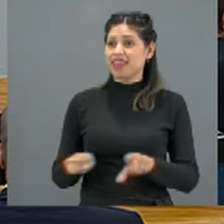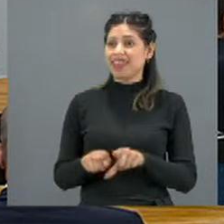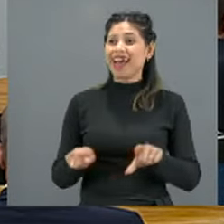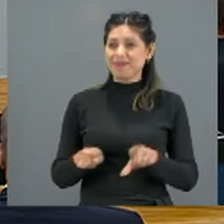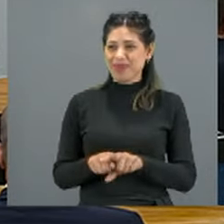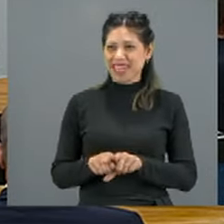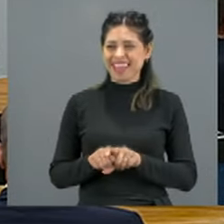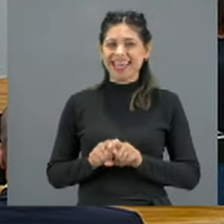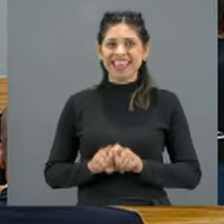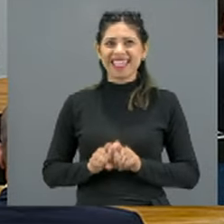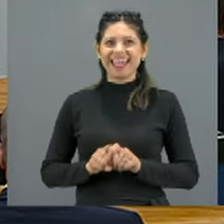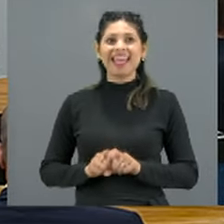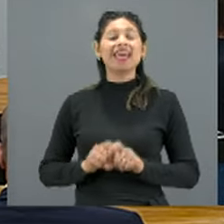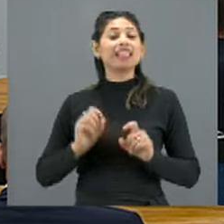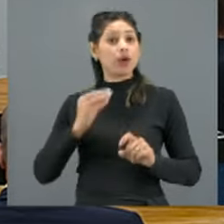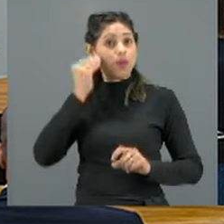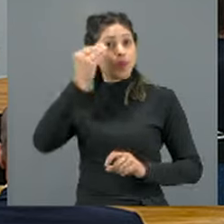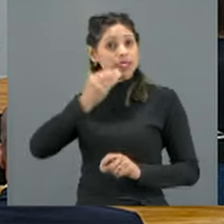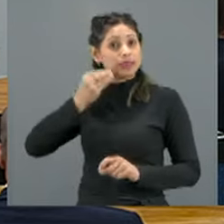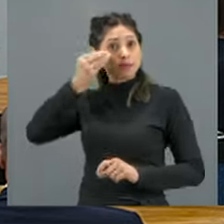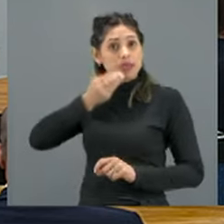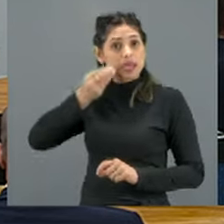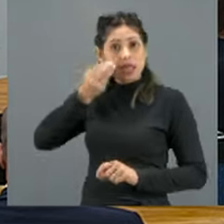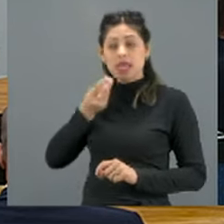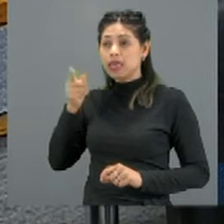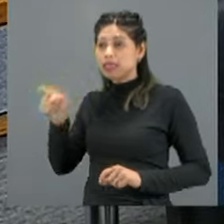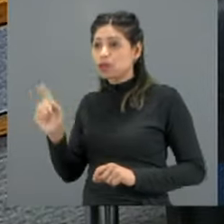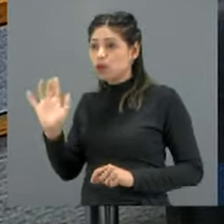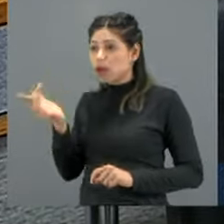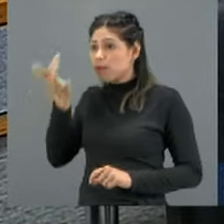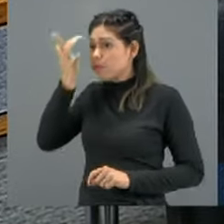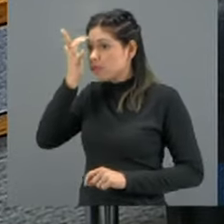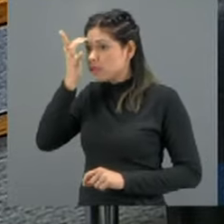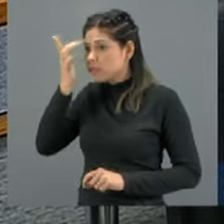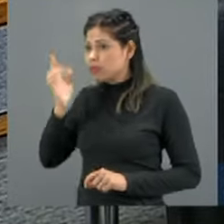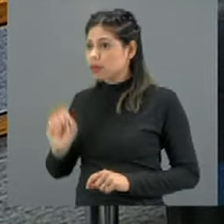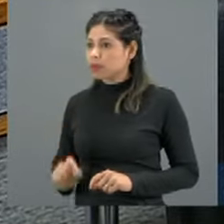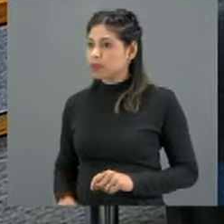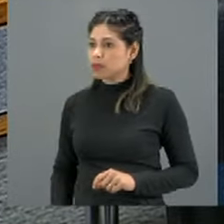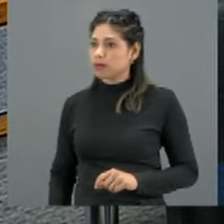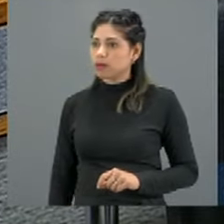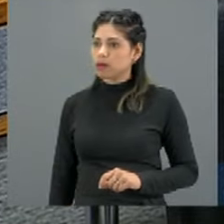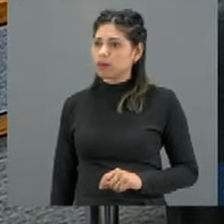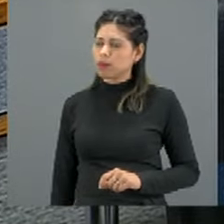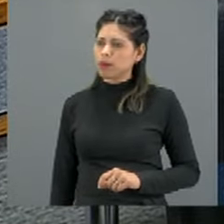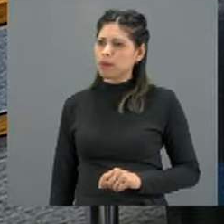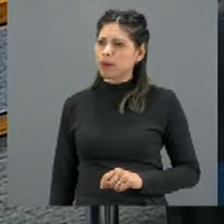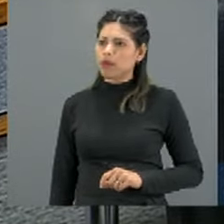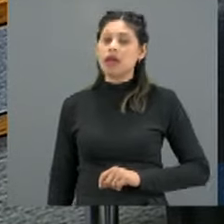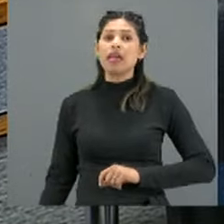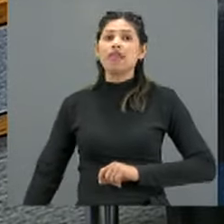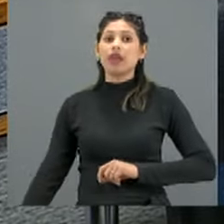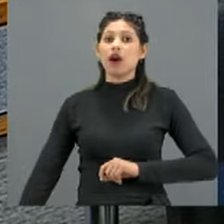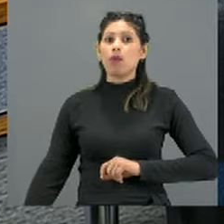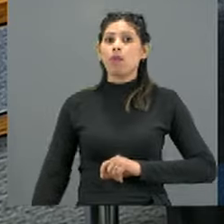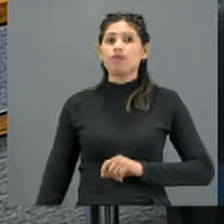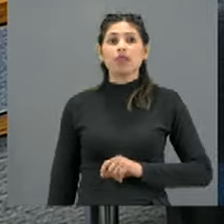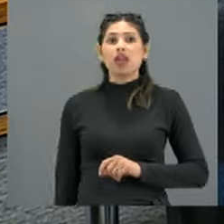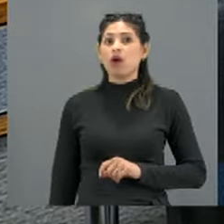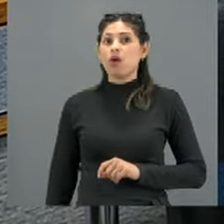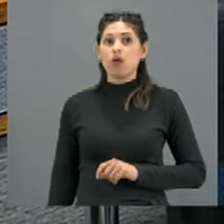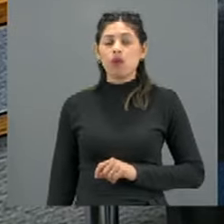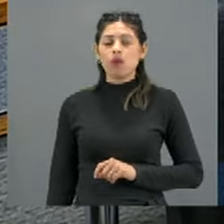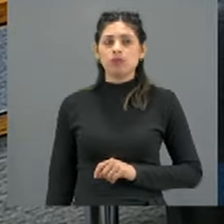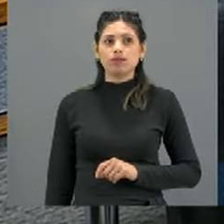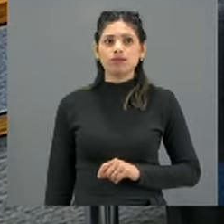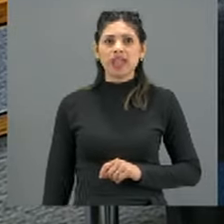a experiência deles, o que eles pensam, o que eles acham, e qual o apoio público que eles necessitam para